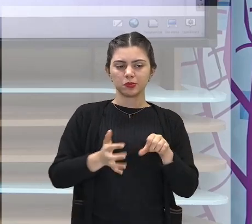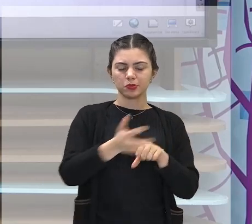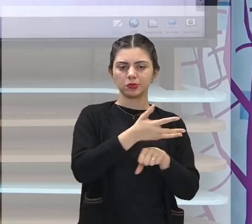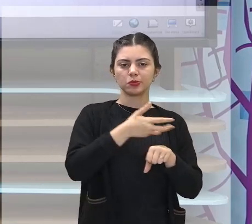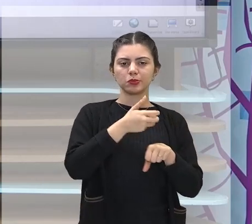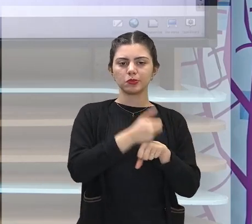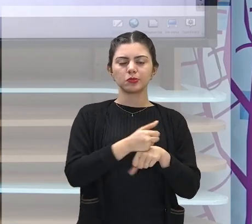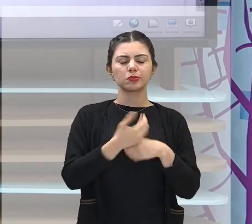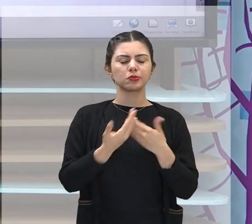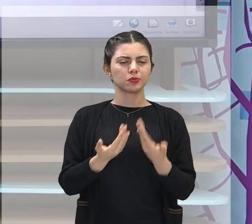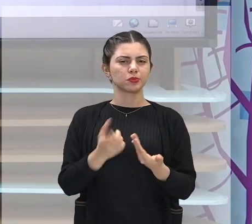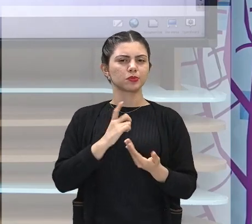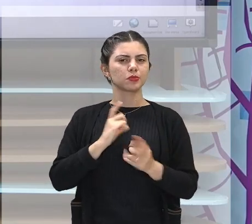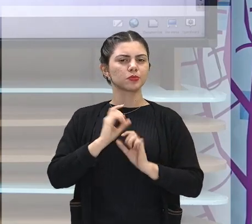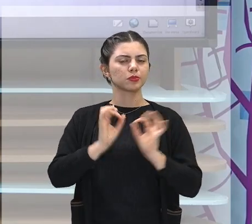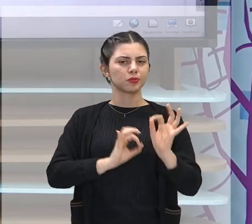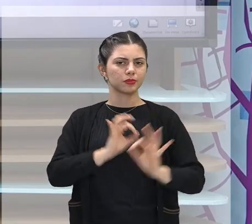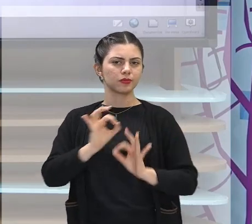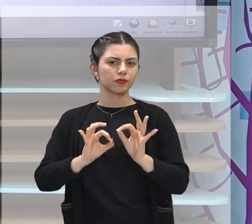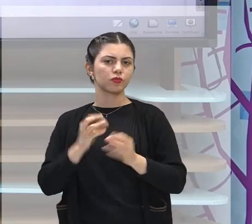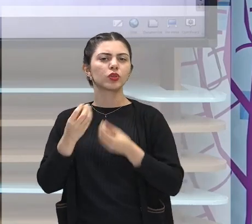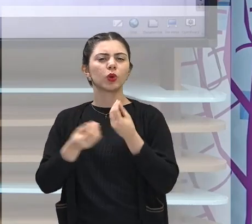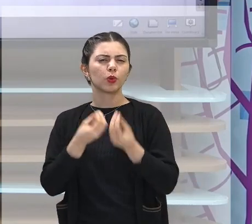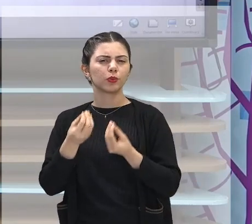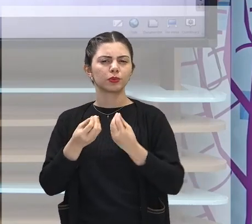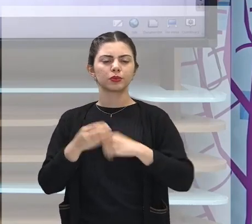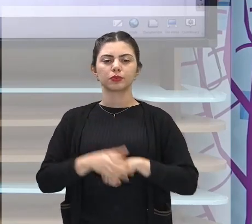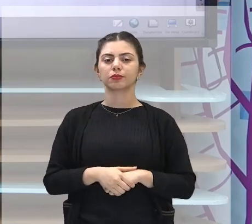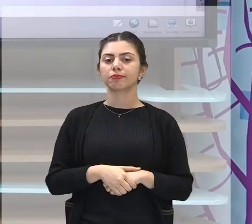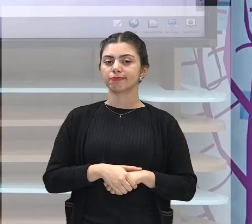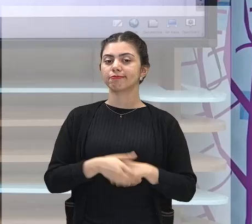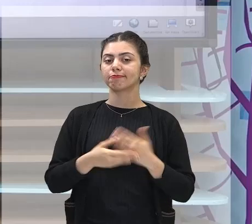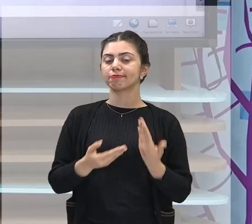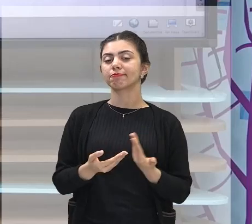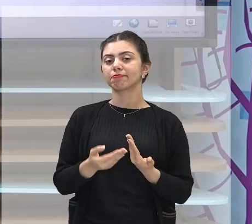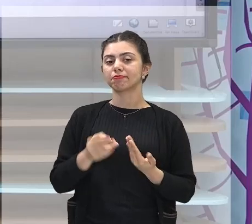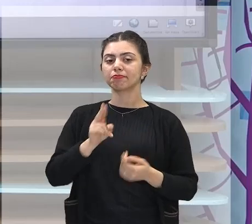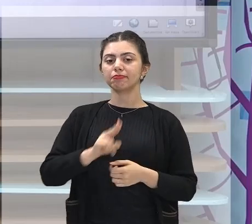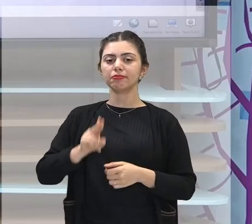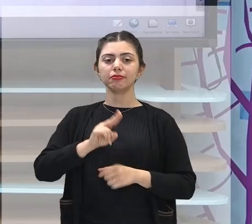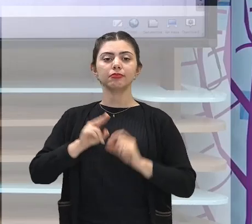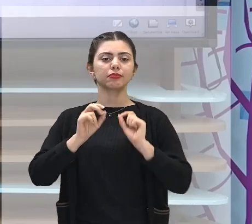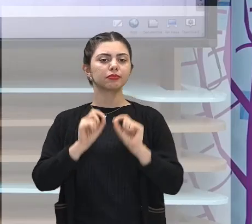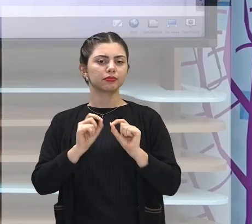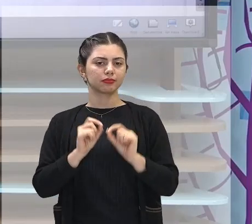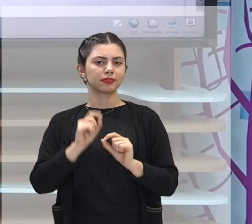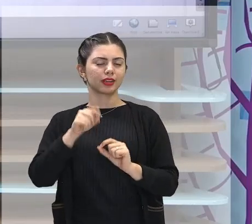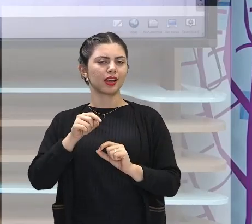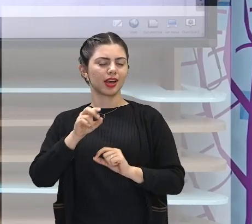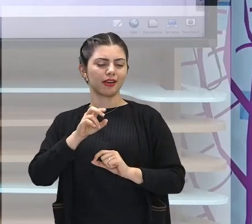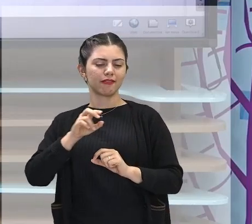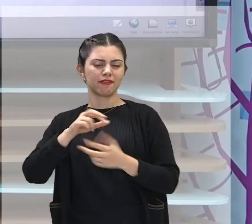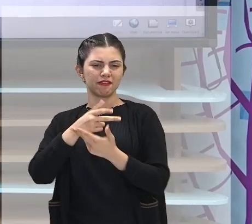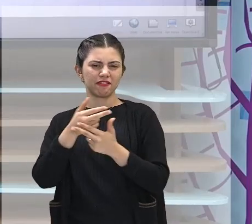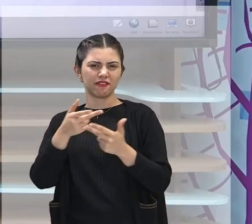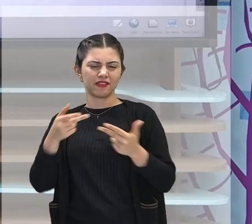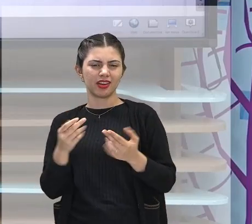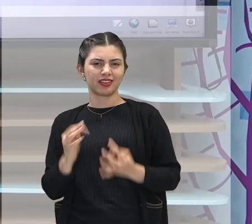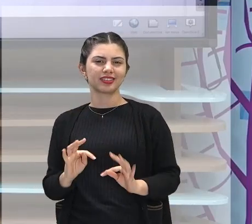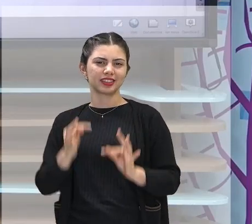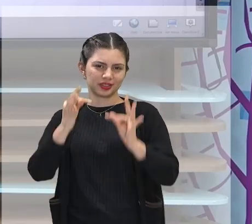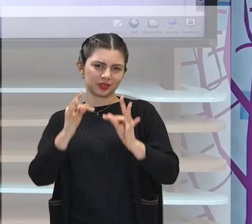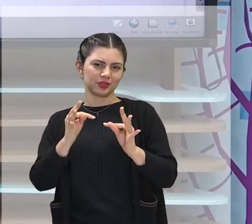um processo que vai acontecer em cima do ferro e fogo, da utilização de